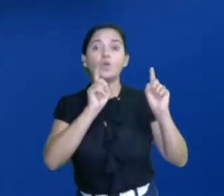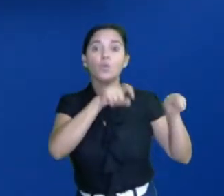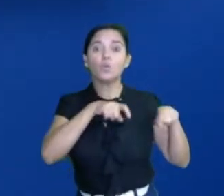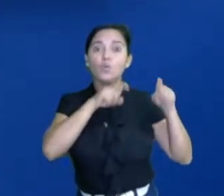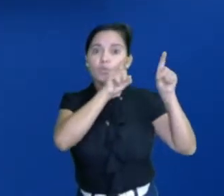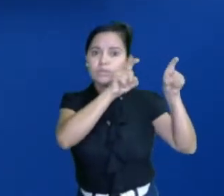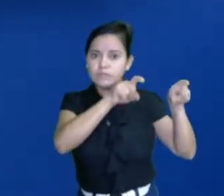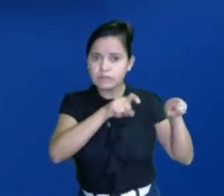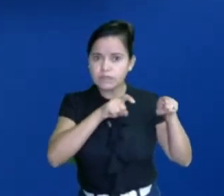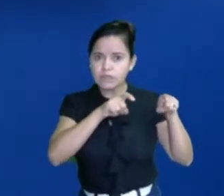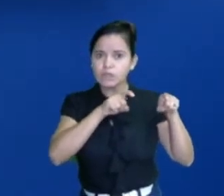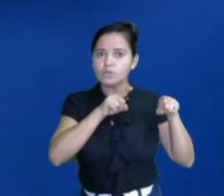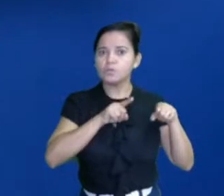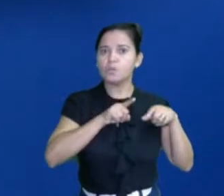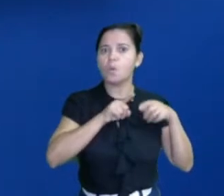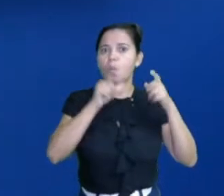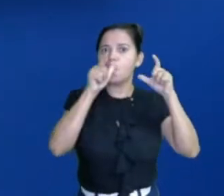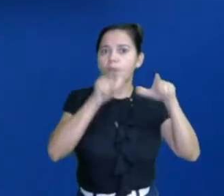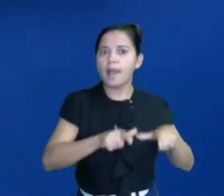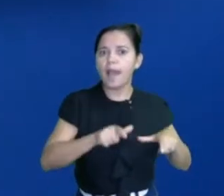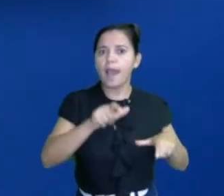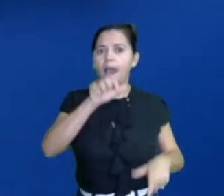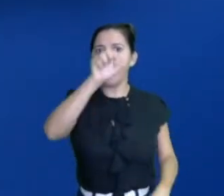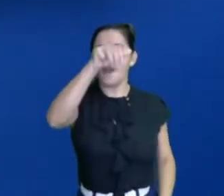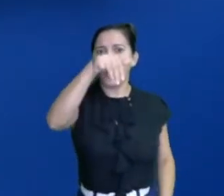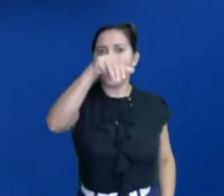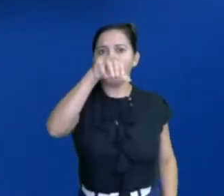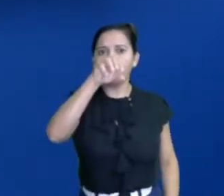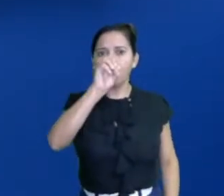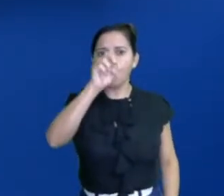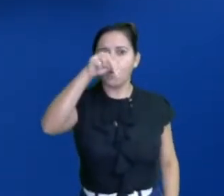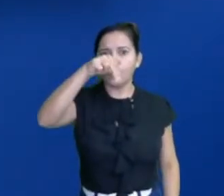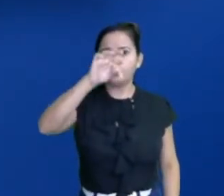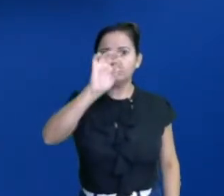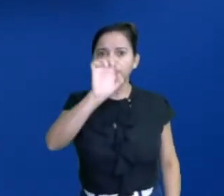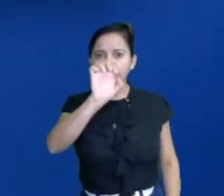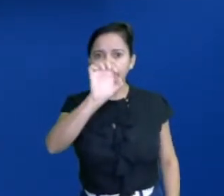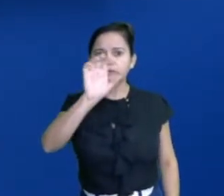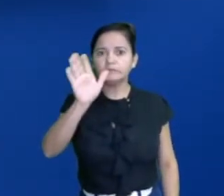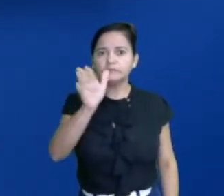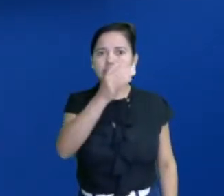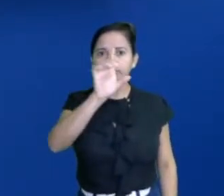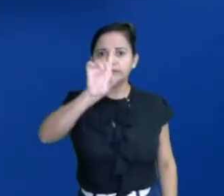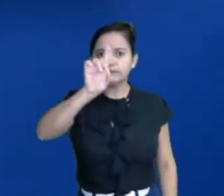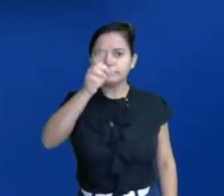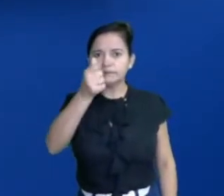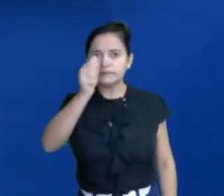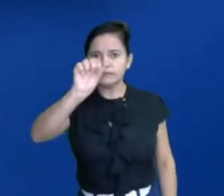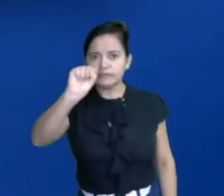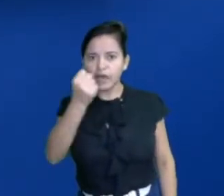nunca foi no Monte das Tabocas? Quem aqui não conhece a história do Monte das Tabocas?